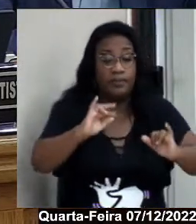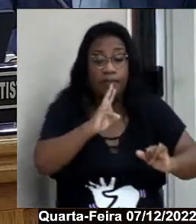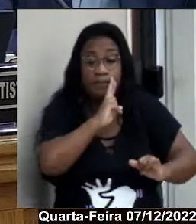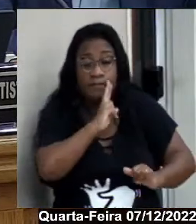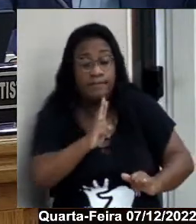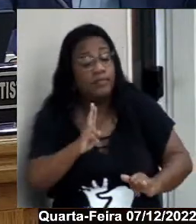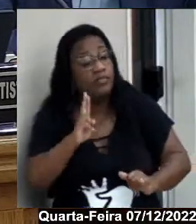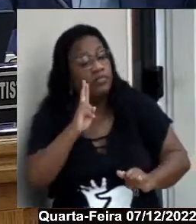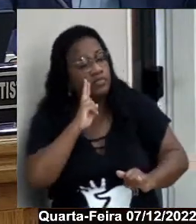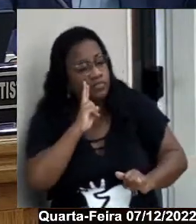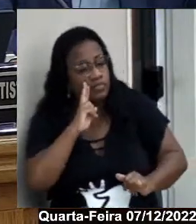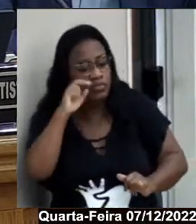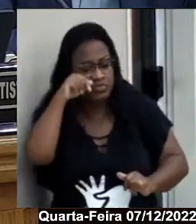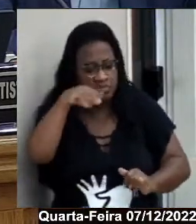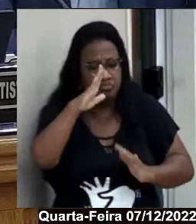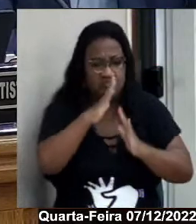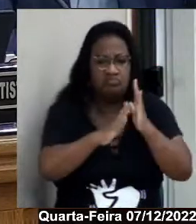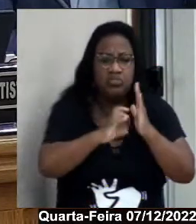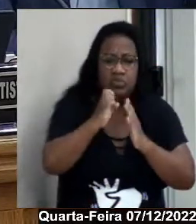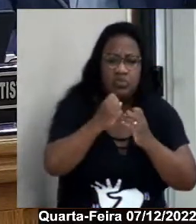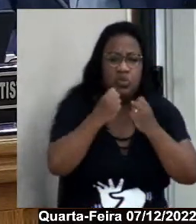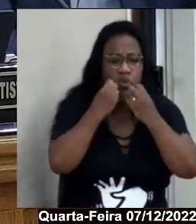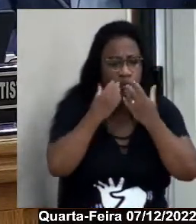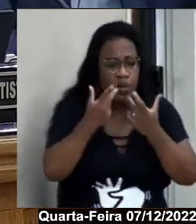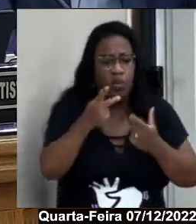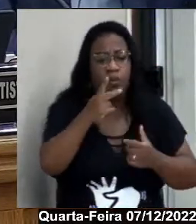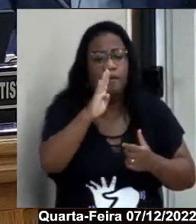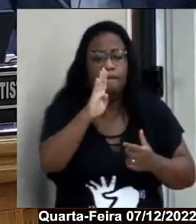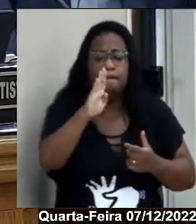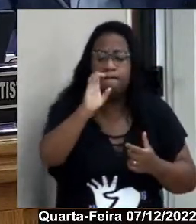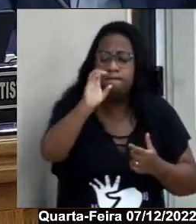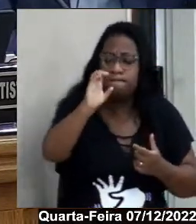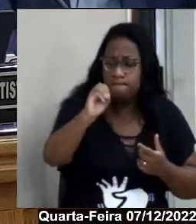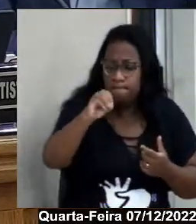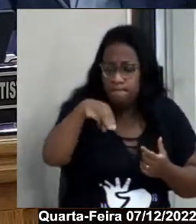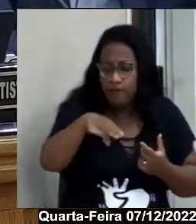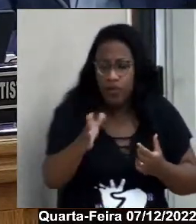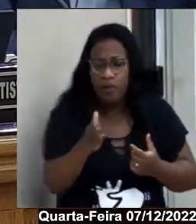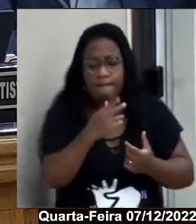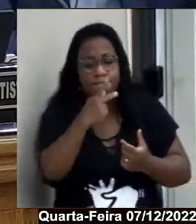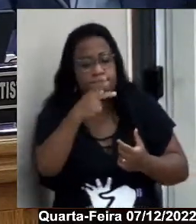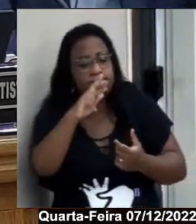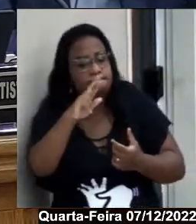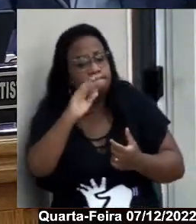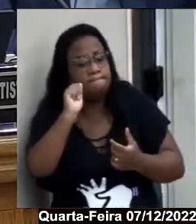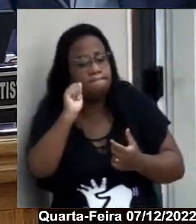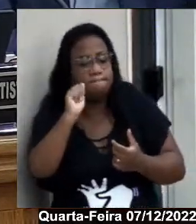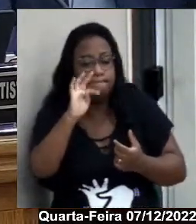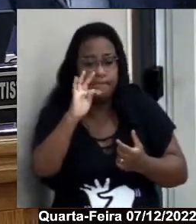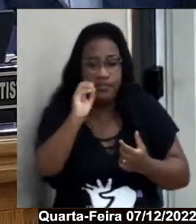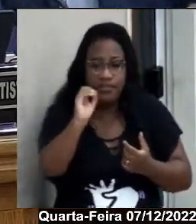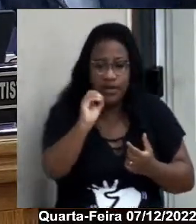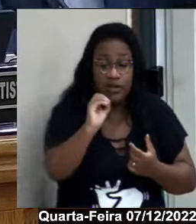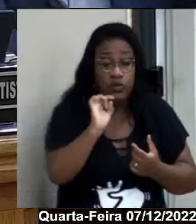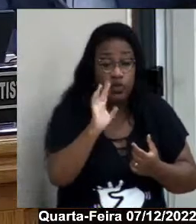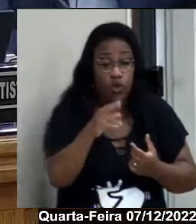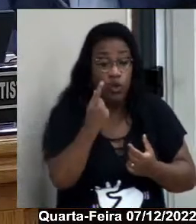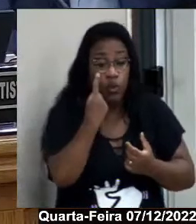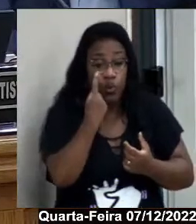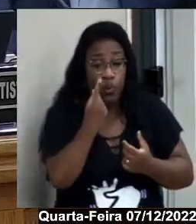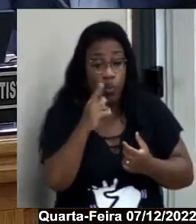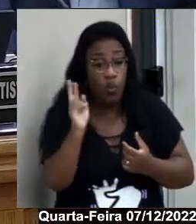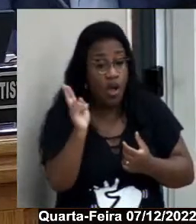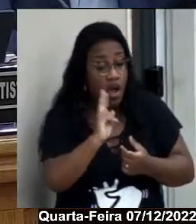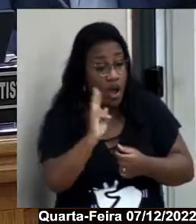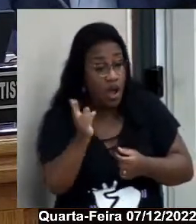almocei, né, com a deputada Analice lá, fizemos uma visita no Bom Prato, e a boa comida, barata, R$1 o valor,